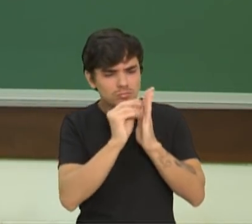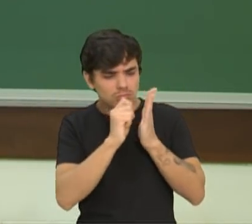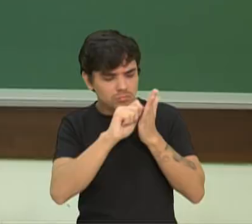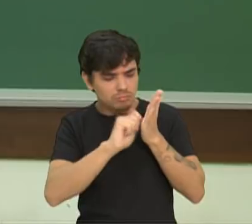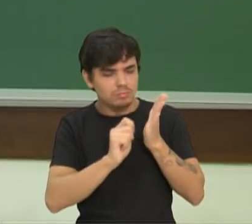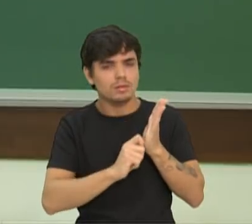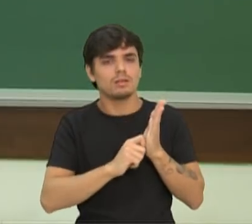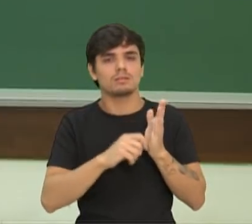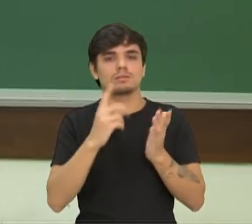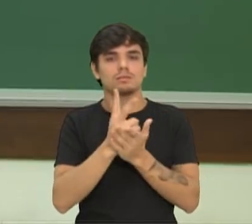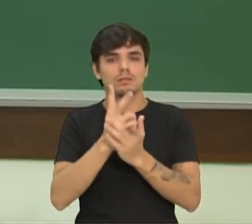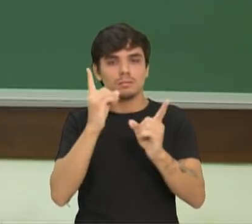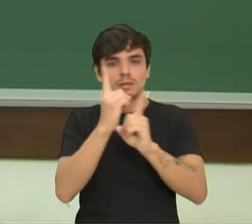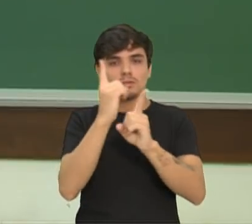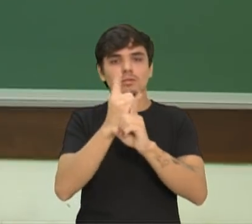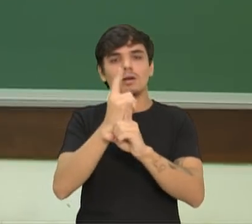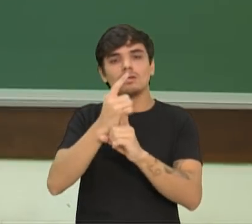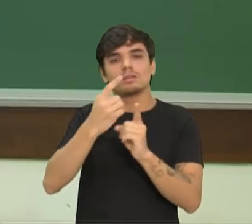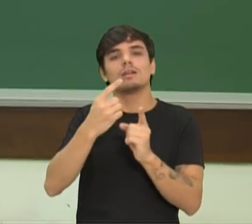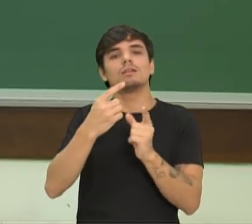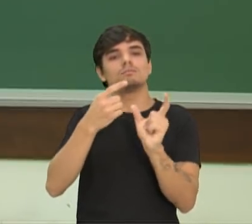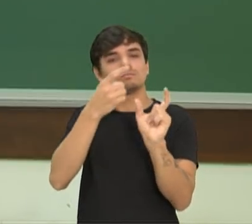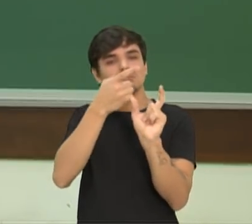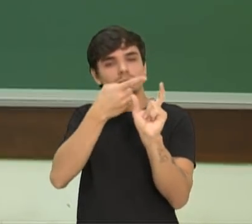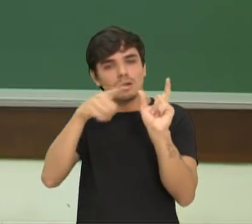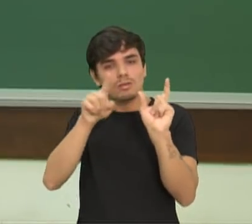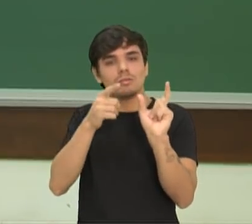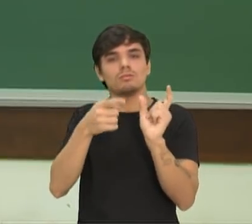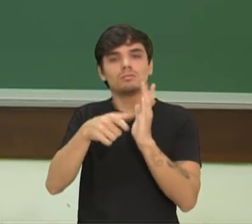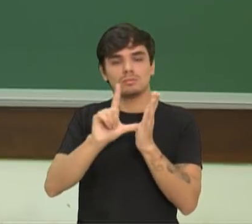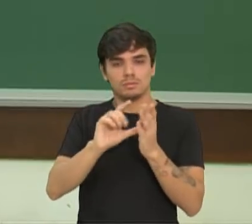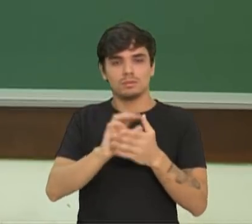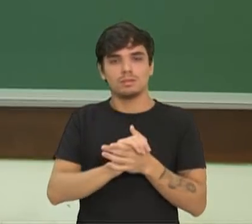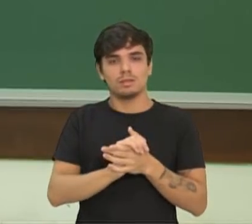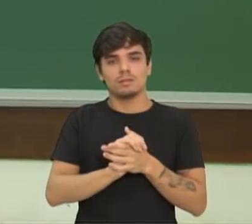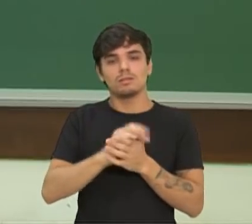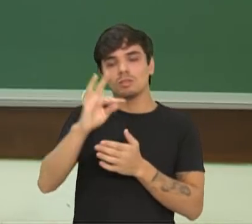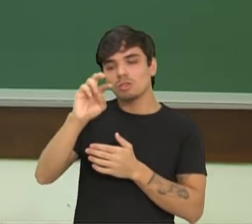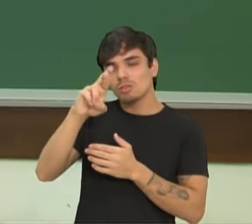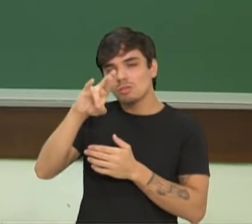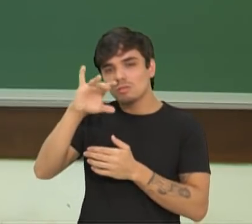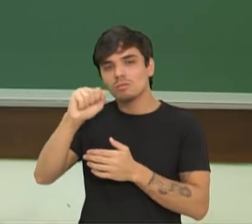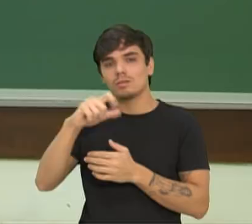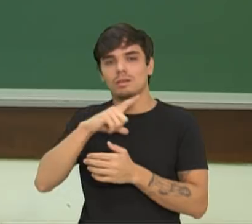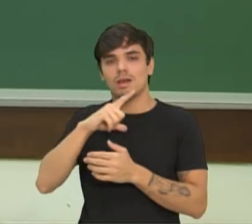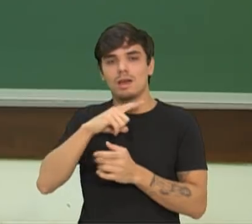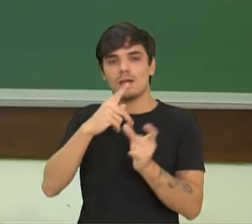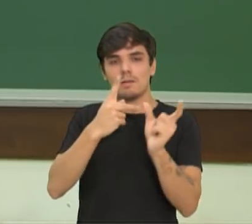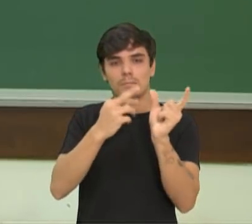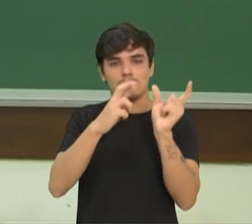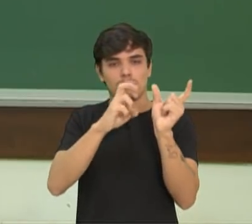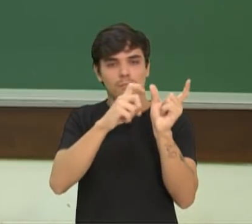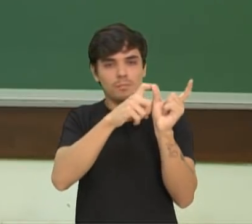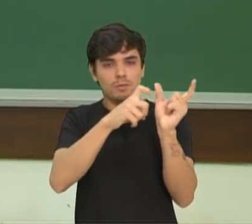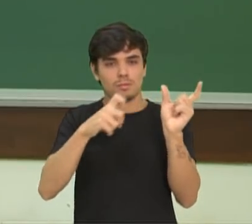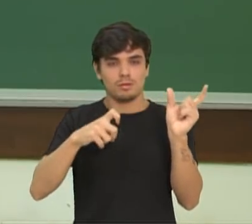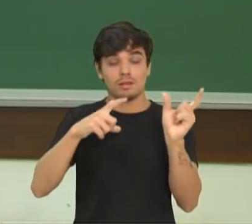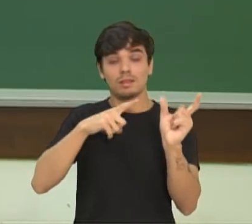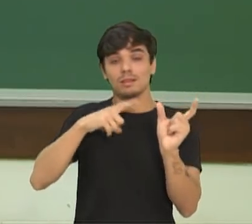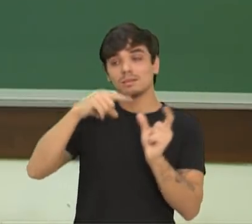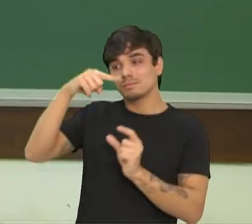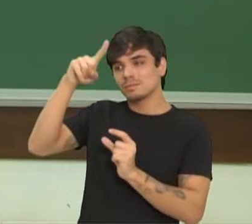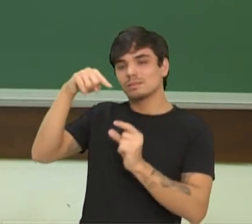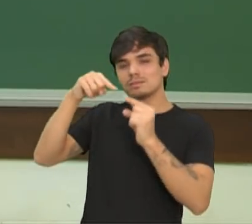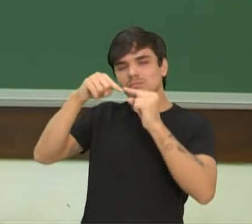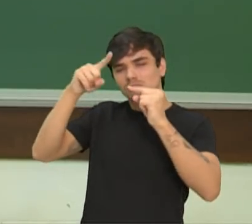você encontrar a antepenúltima sílaba tônica, será uma proparoxítona. E ela terá um acento gráfico,